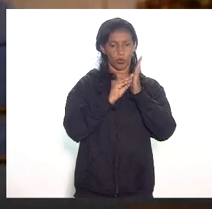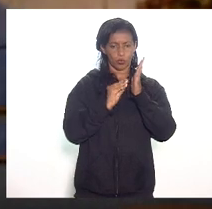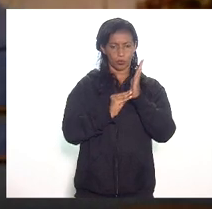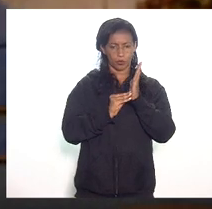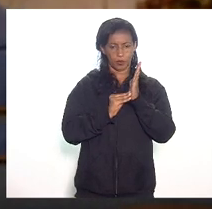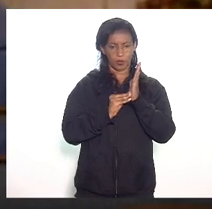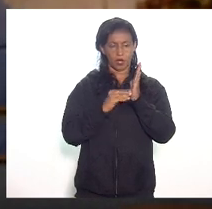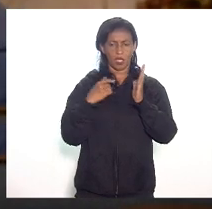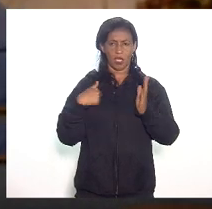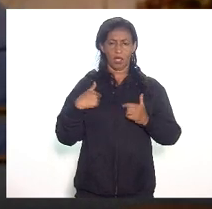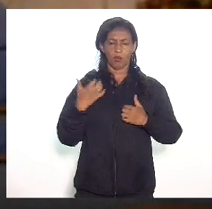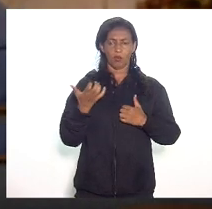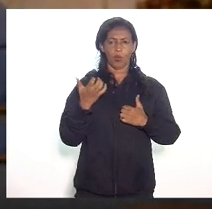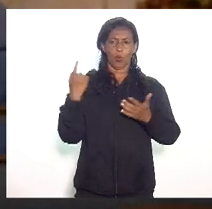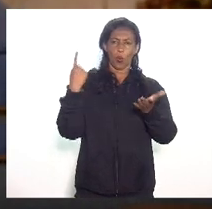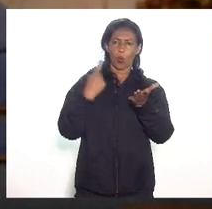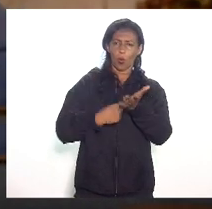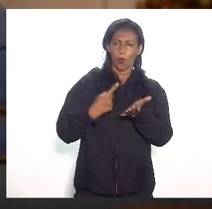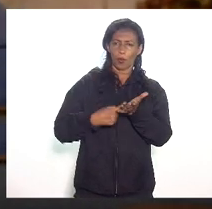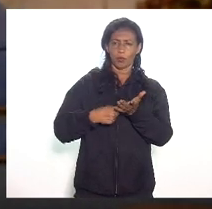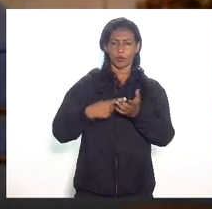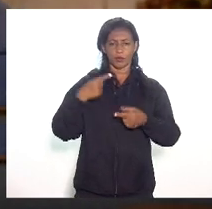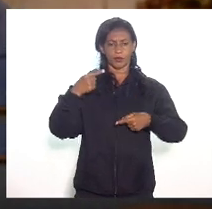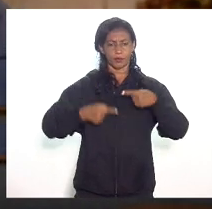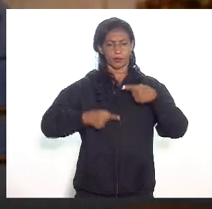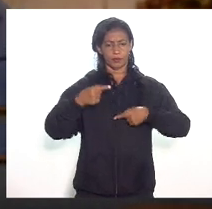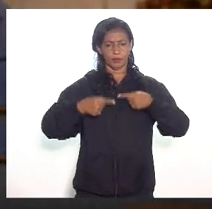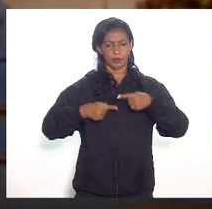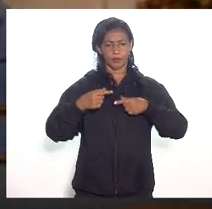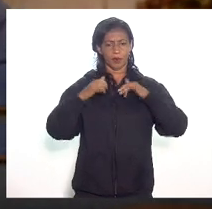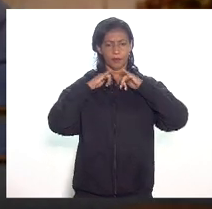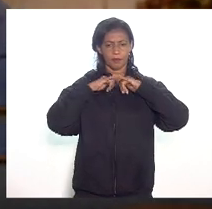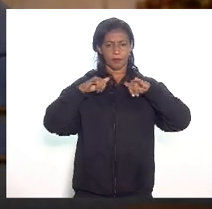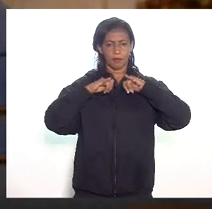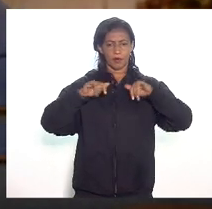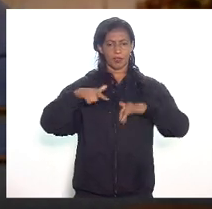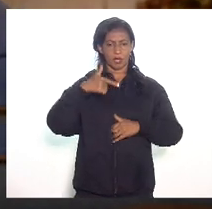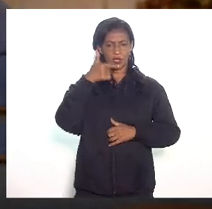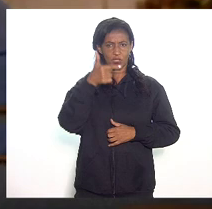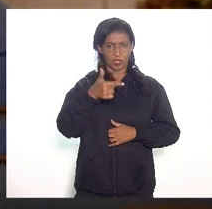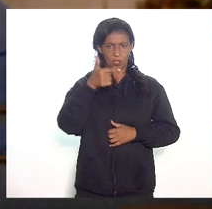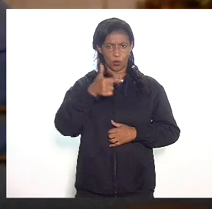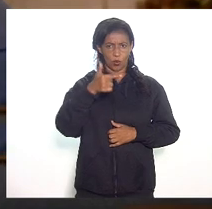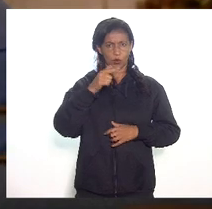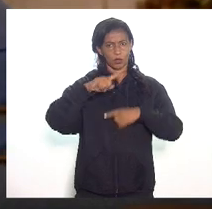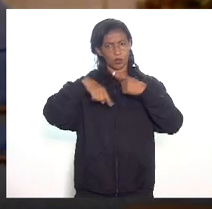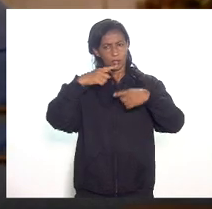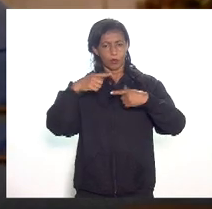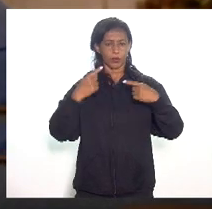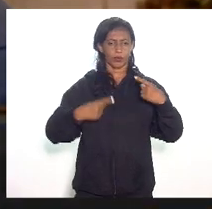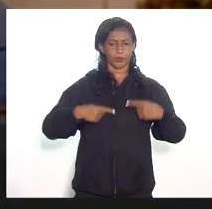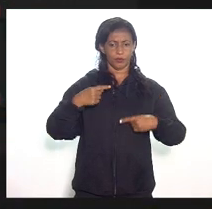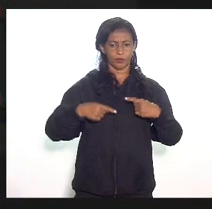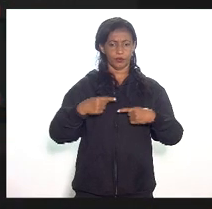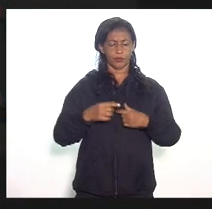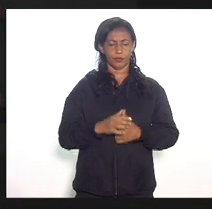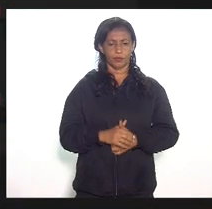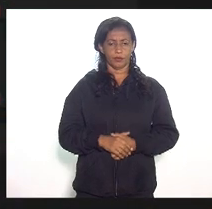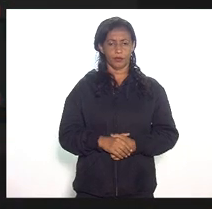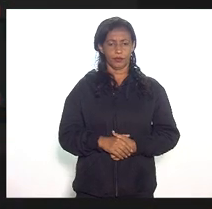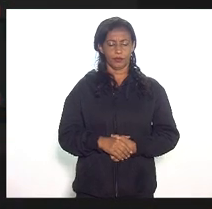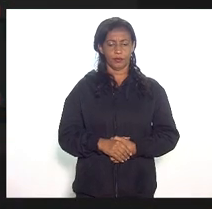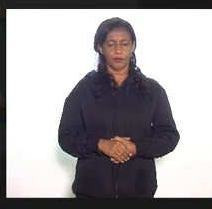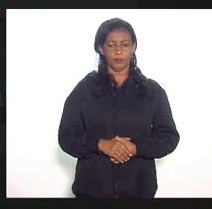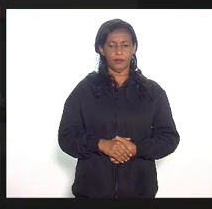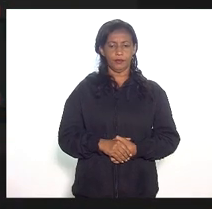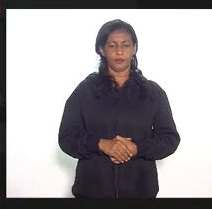queria fazer um compromisso. Vamos discutir. Deixa eu cantar a segunda mensagem. Discutimos todas. Pode ser? Eu quero discutir, presidente.